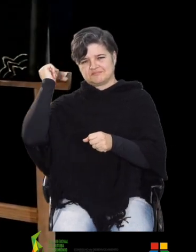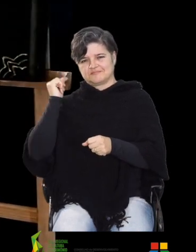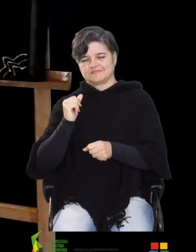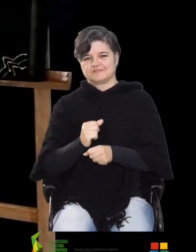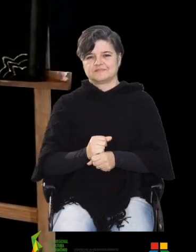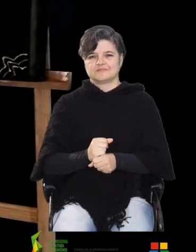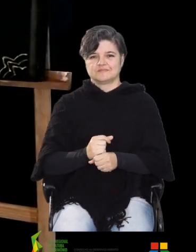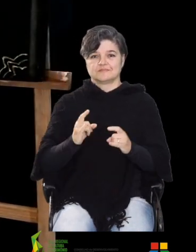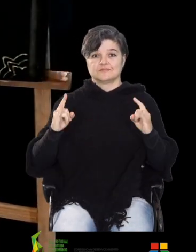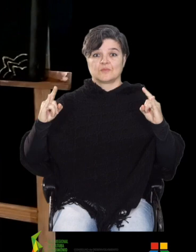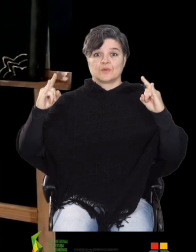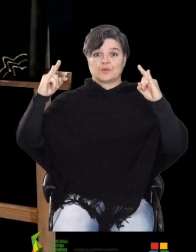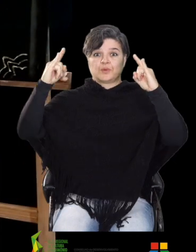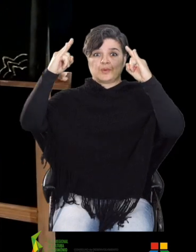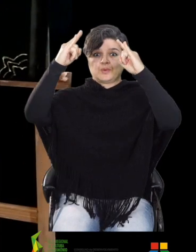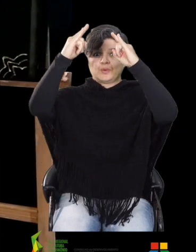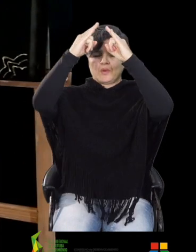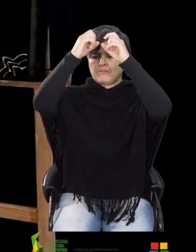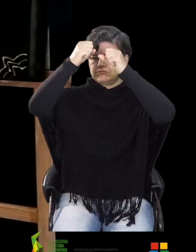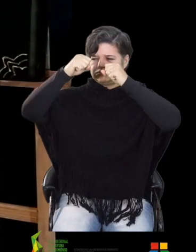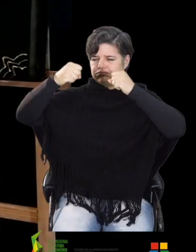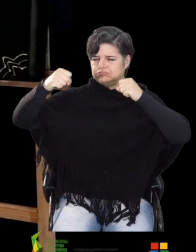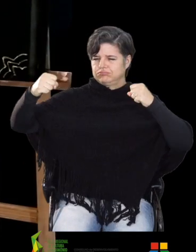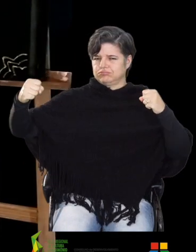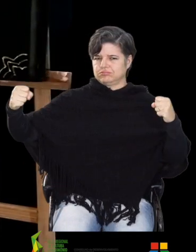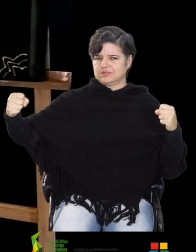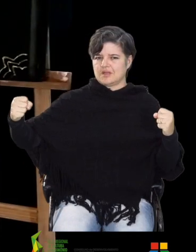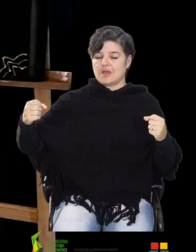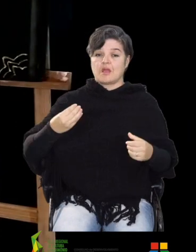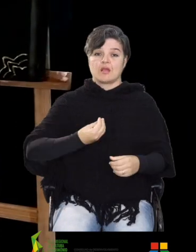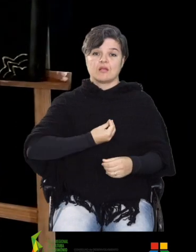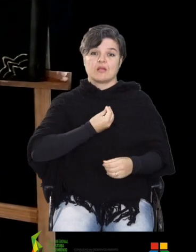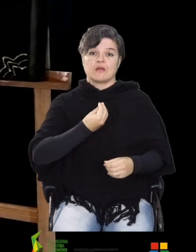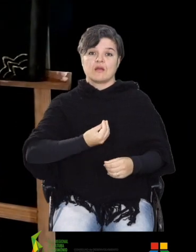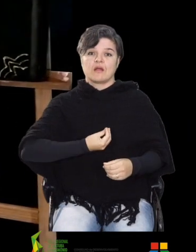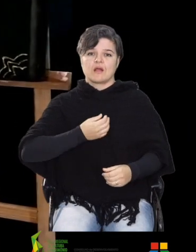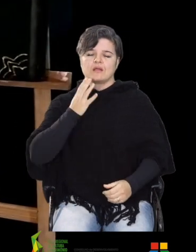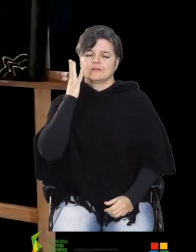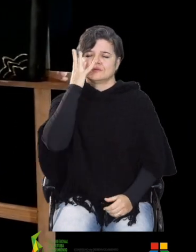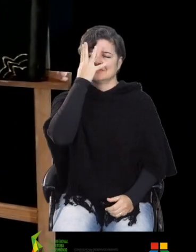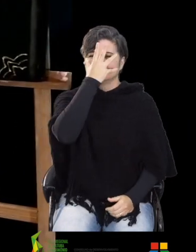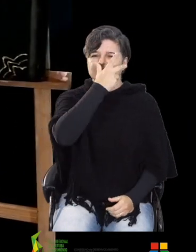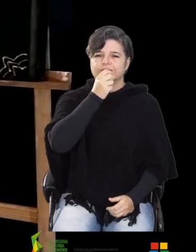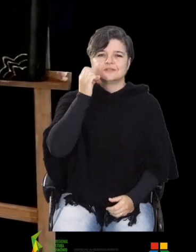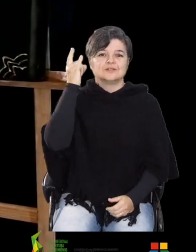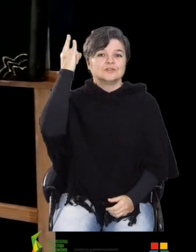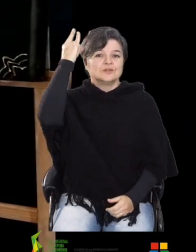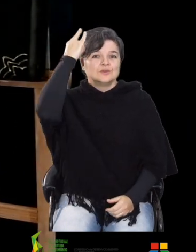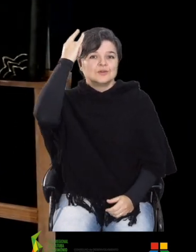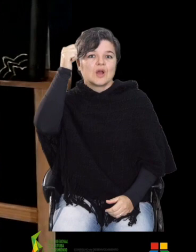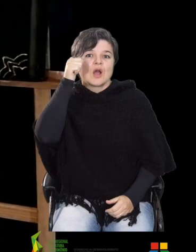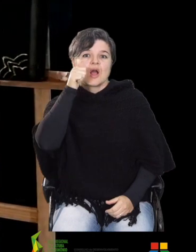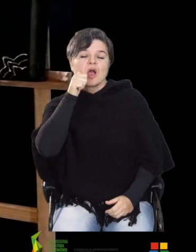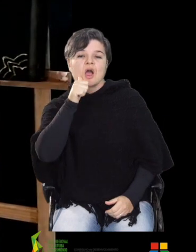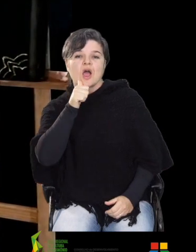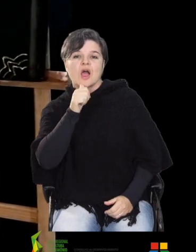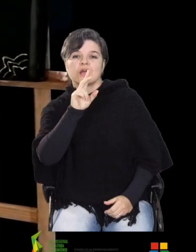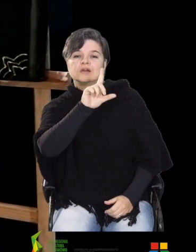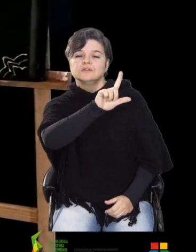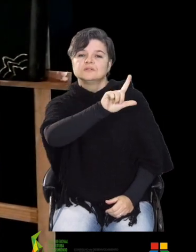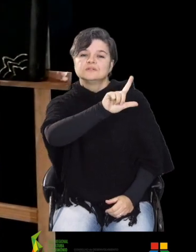e num grande castelo morada uma linda princesa chamada